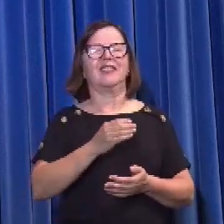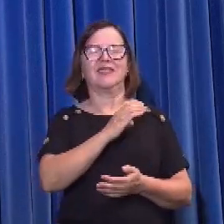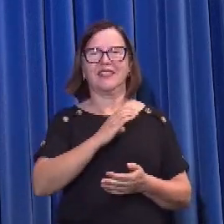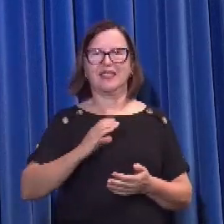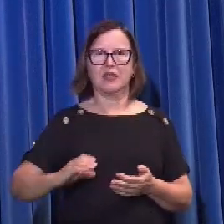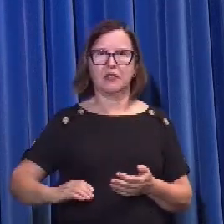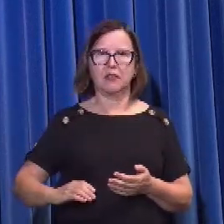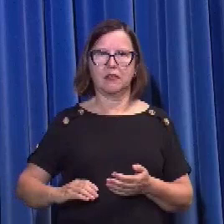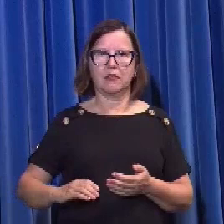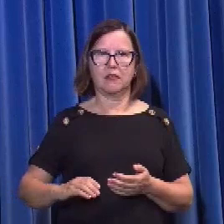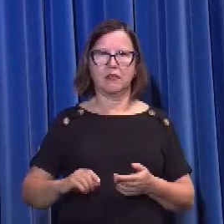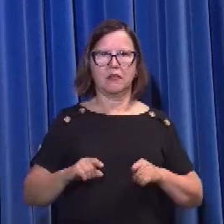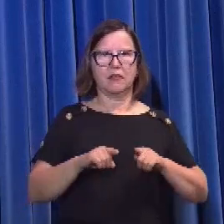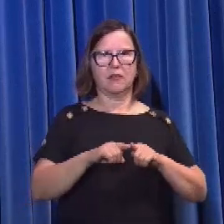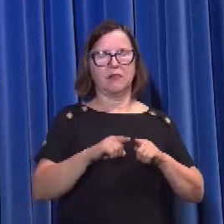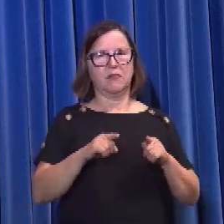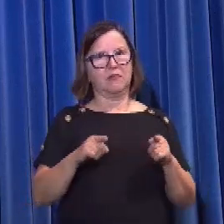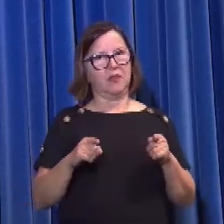seguro.